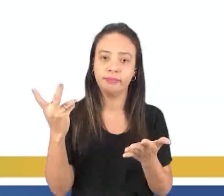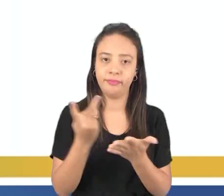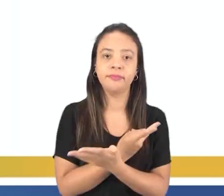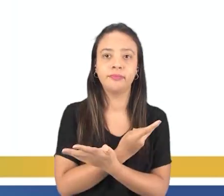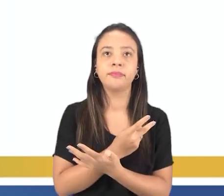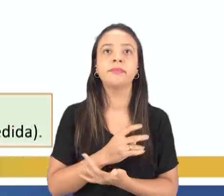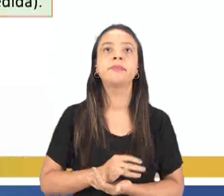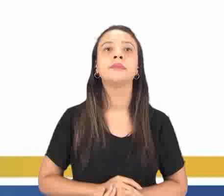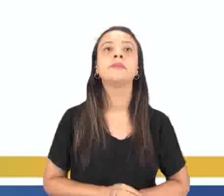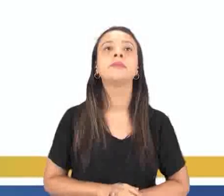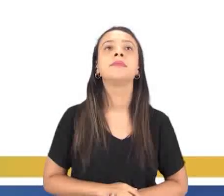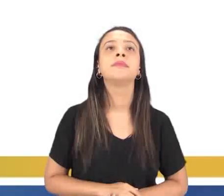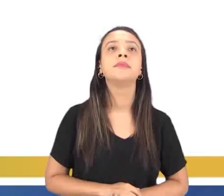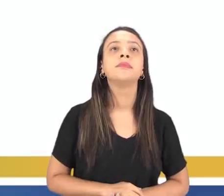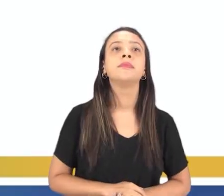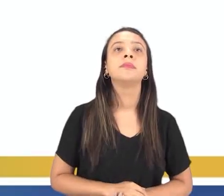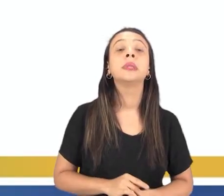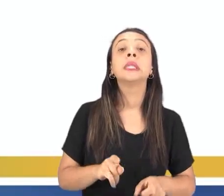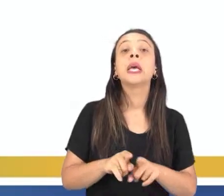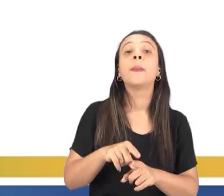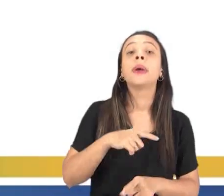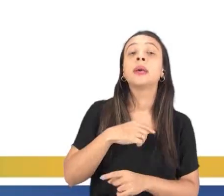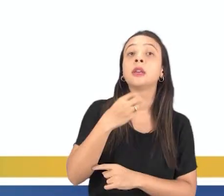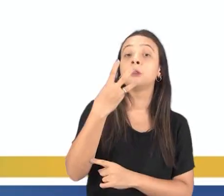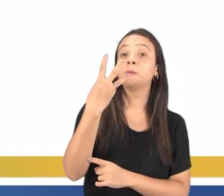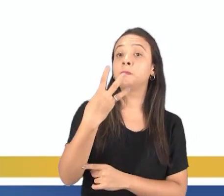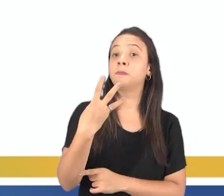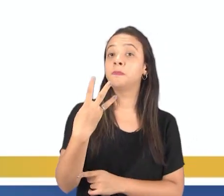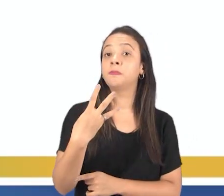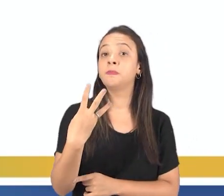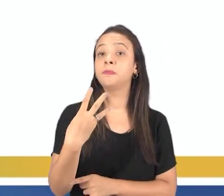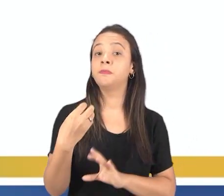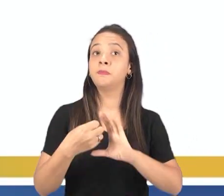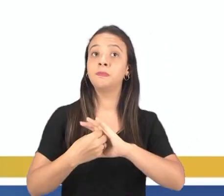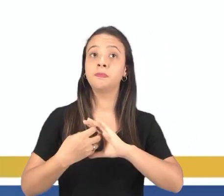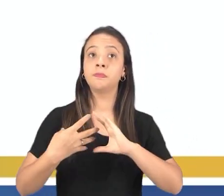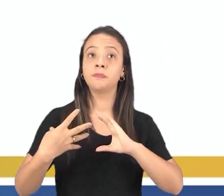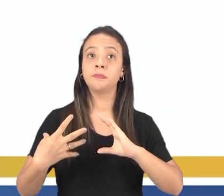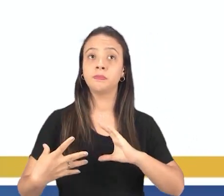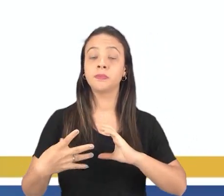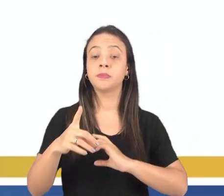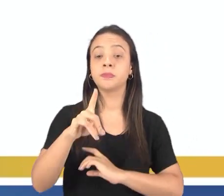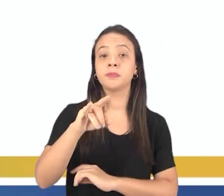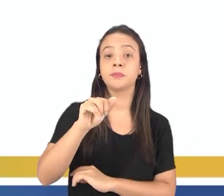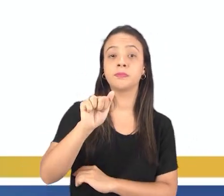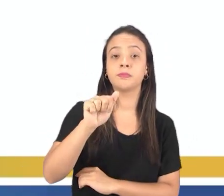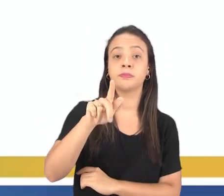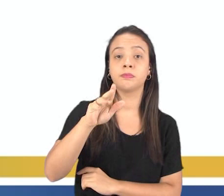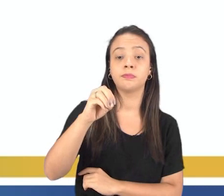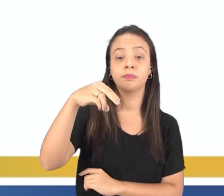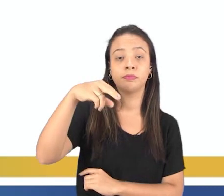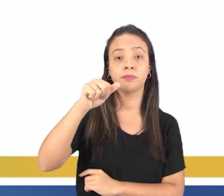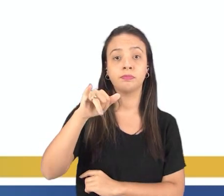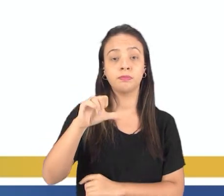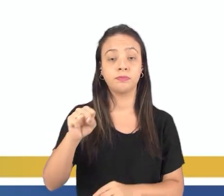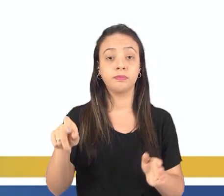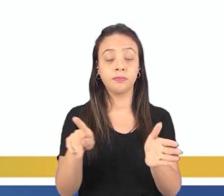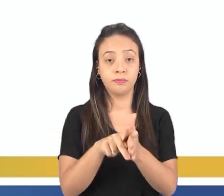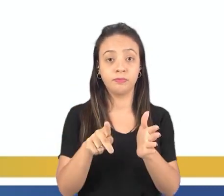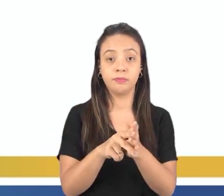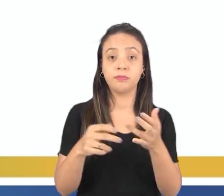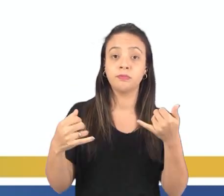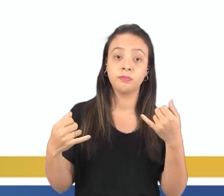vai acontecer Já é a terceira característica as diagonais de um paralelogramo